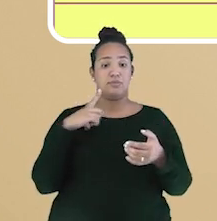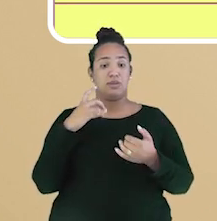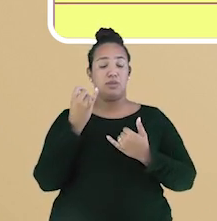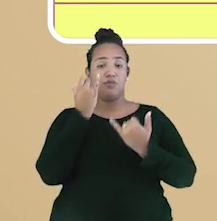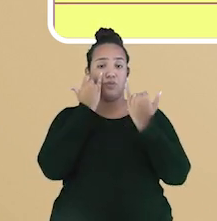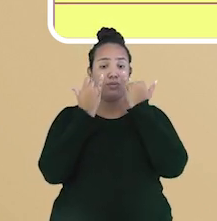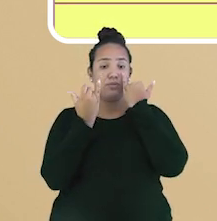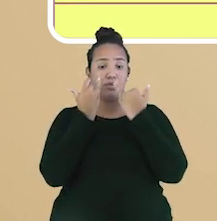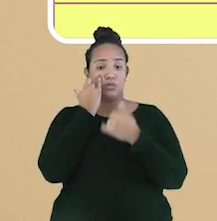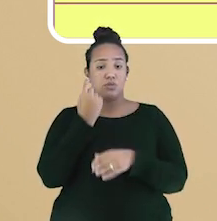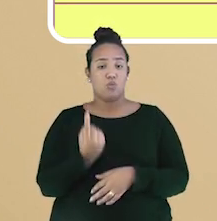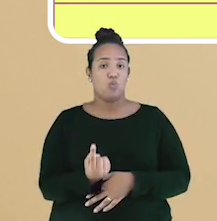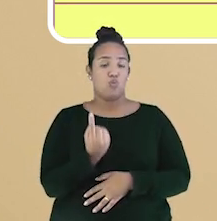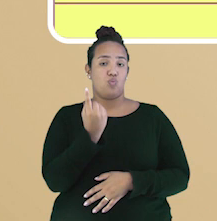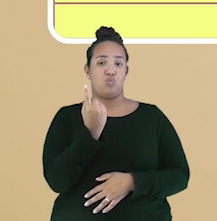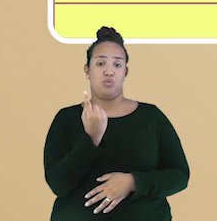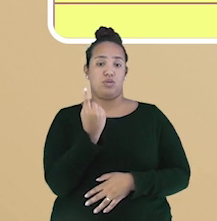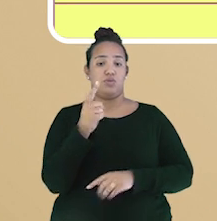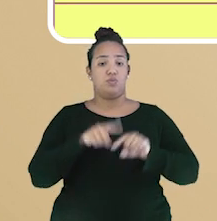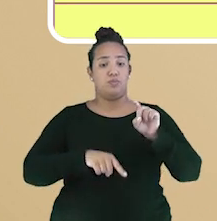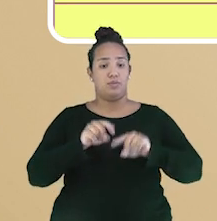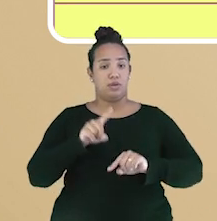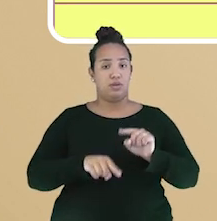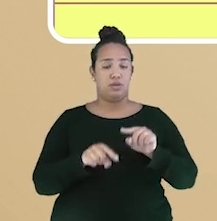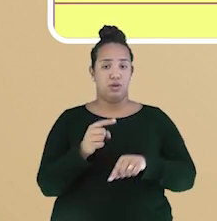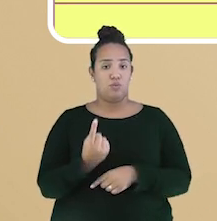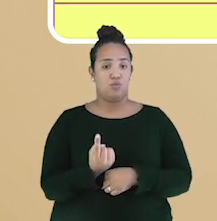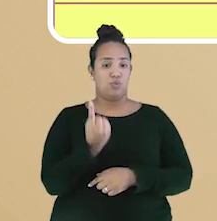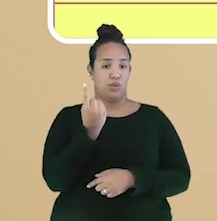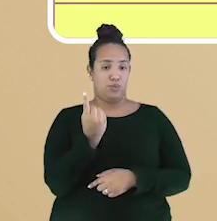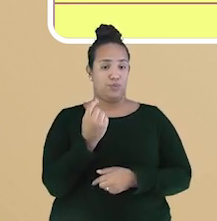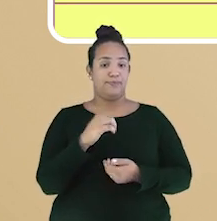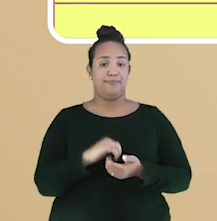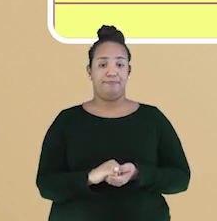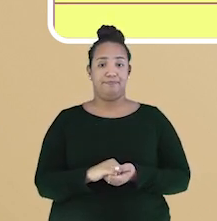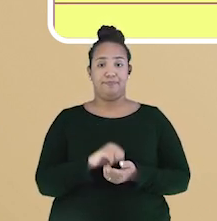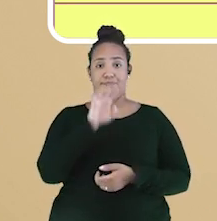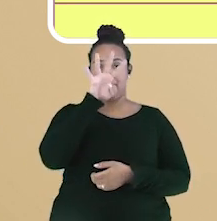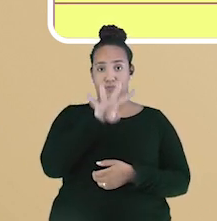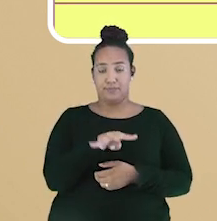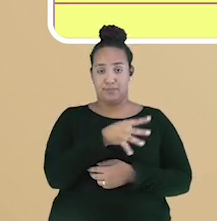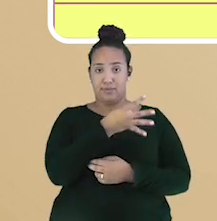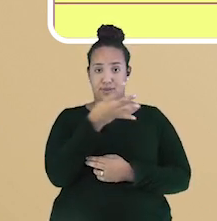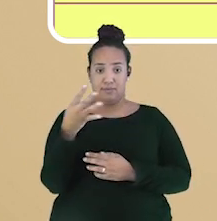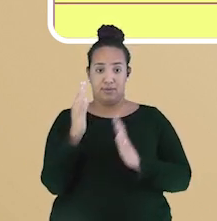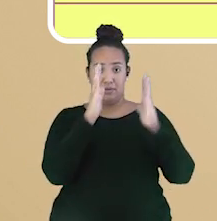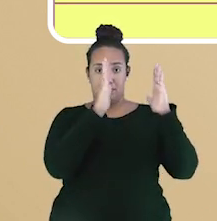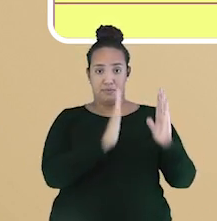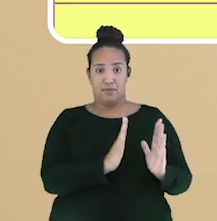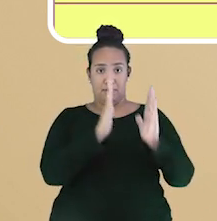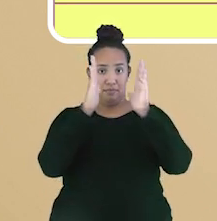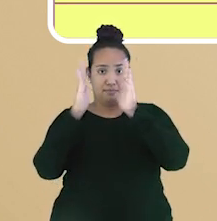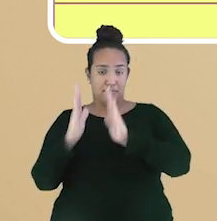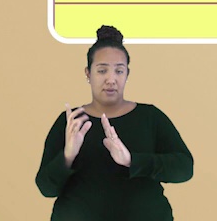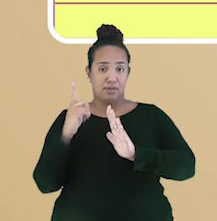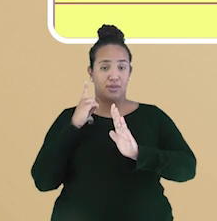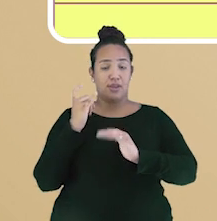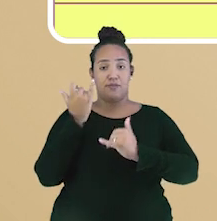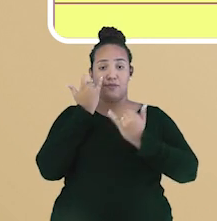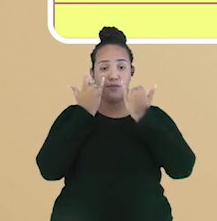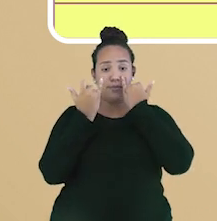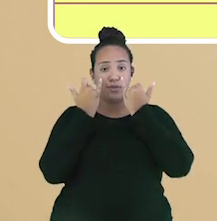uma informação de Um item uma tabela de dupla entrada possui duas